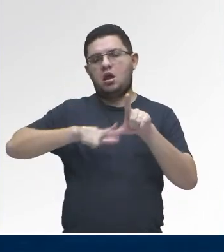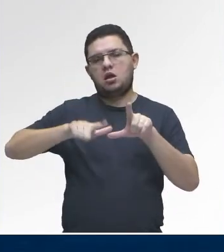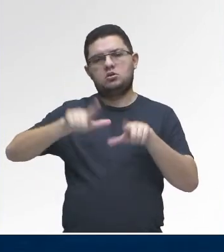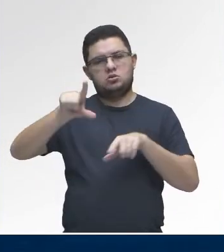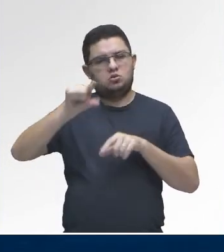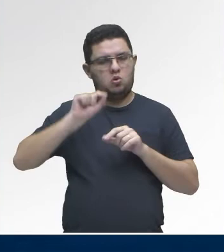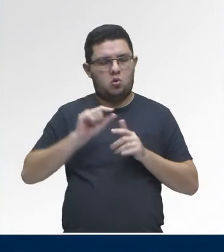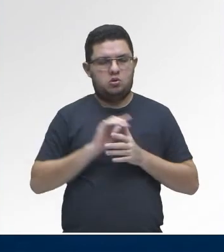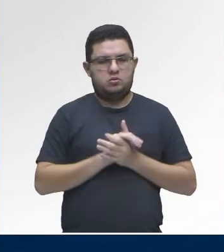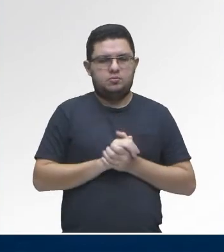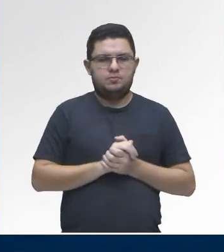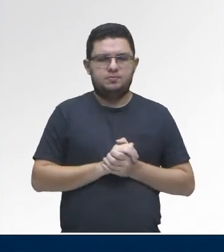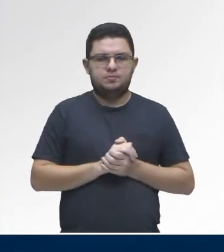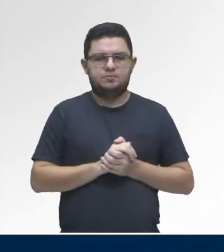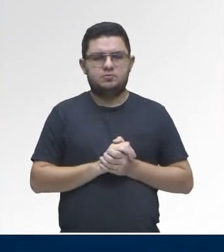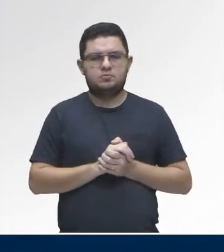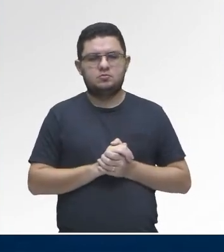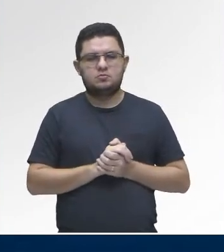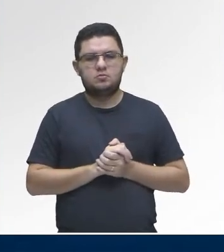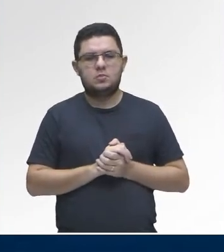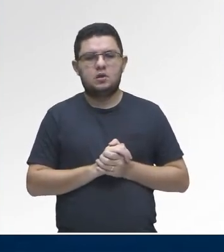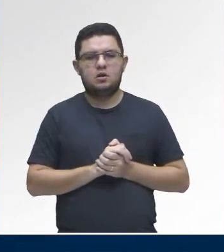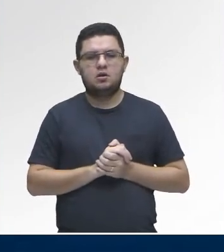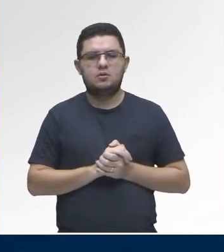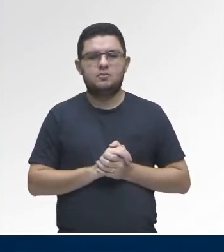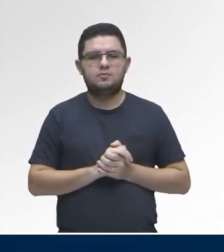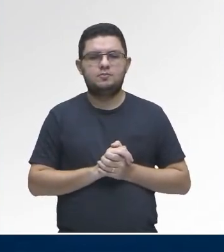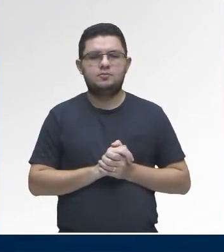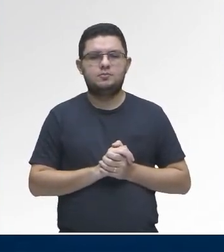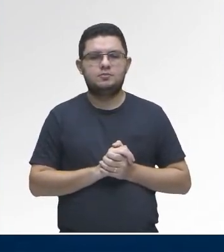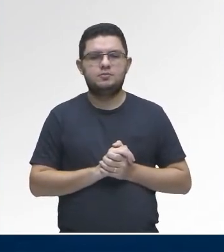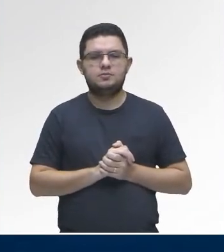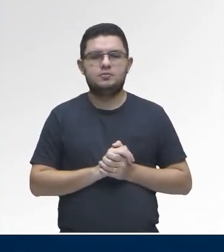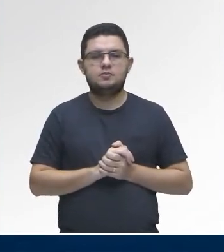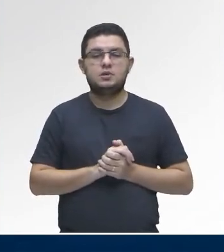uma incógnita. Quais os seus membros?